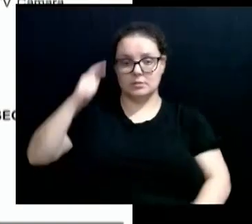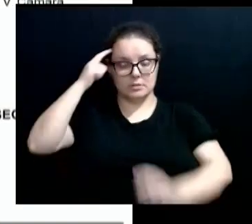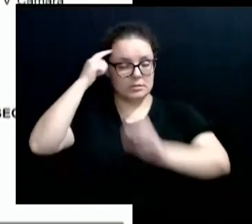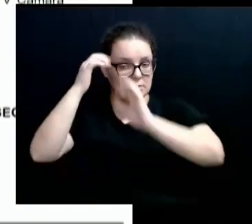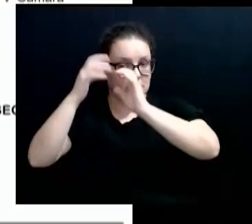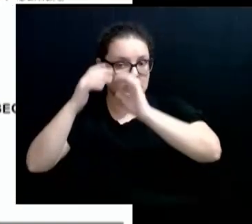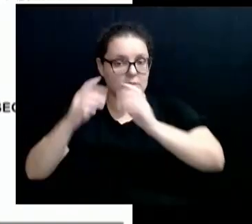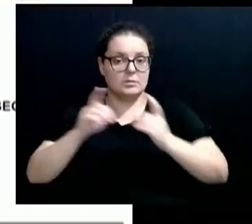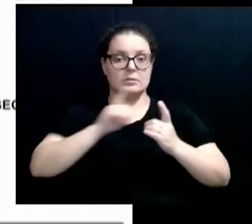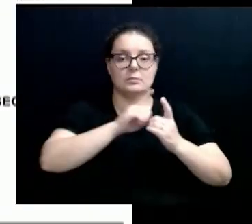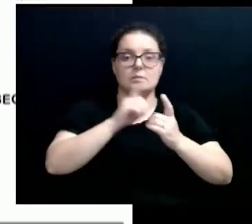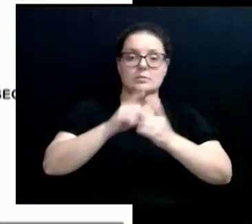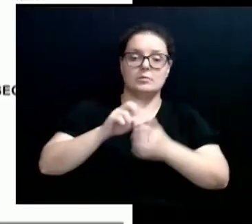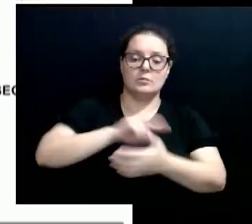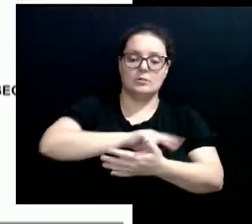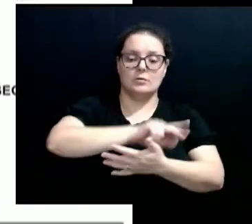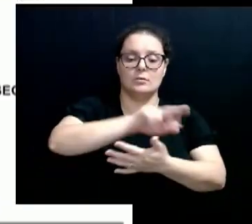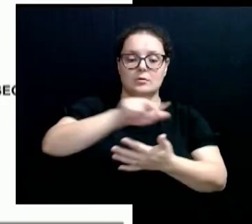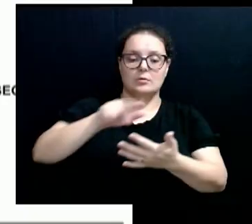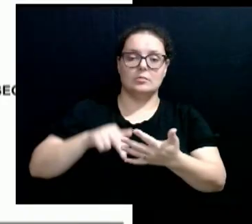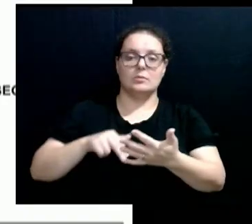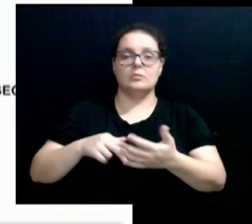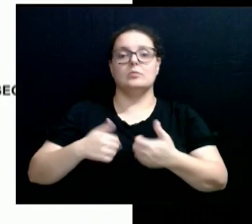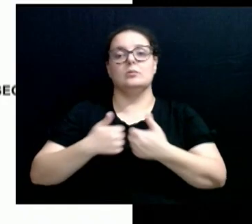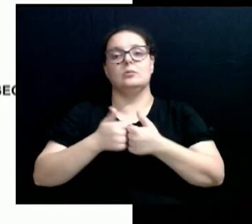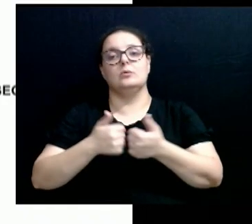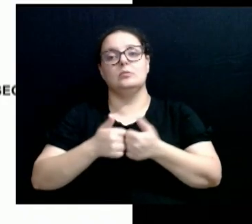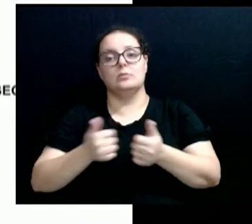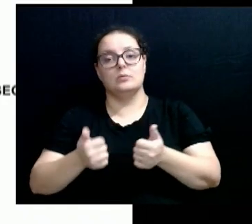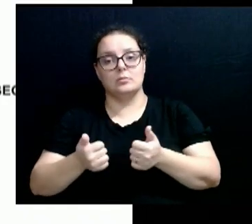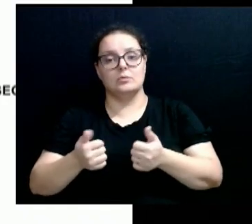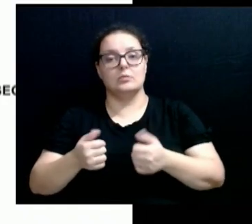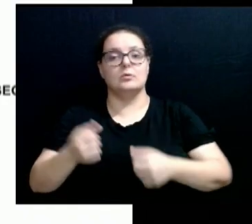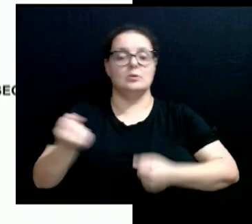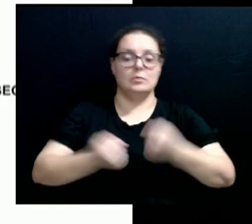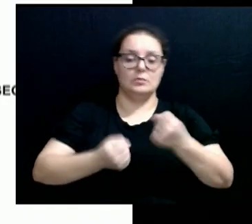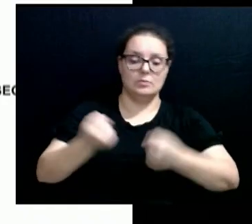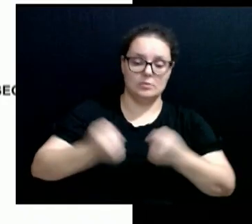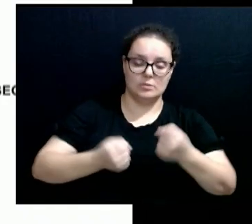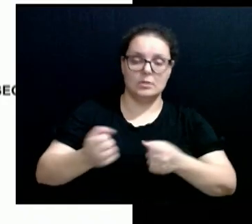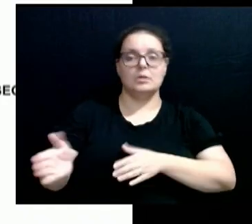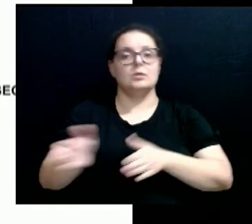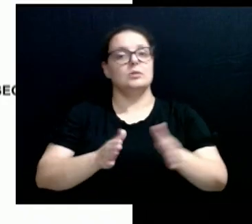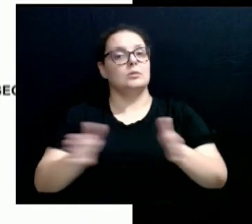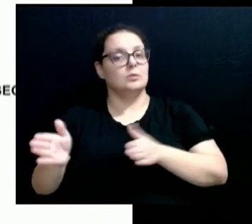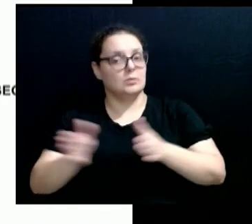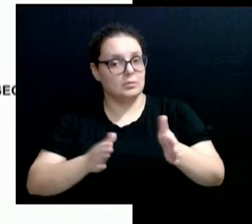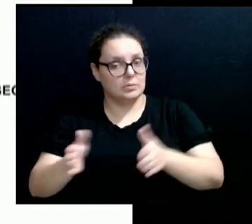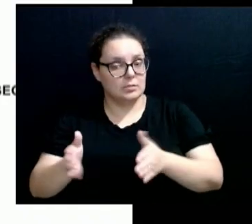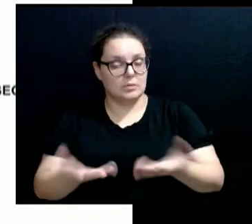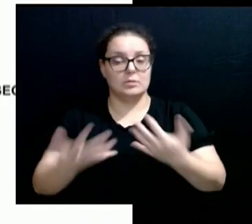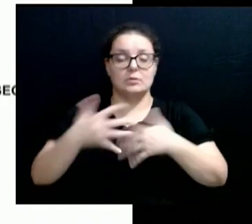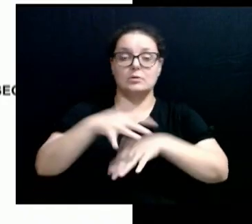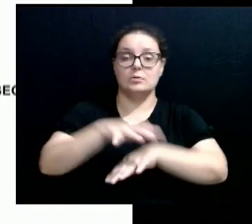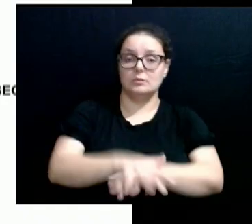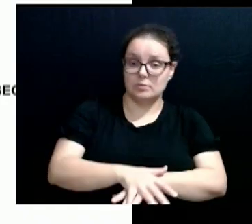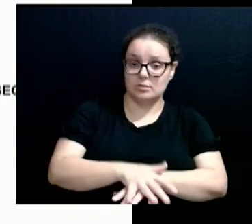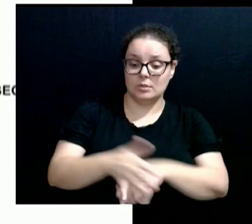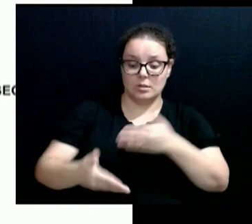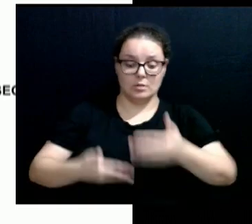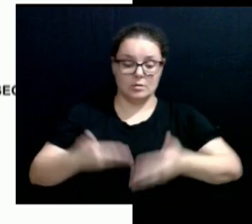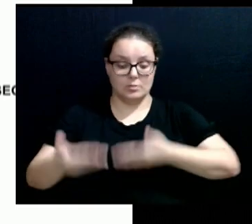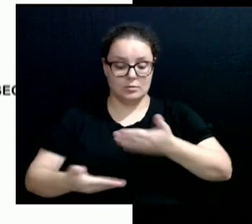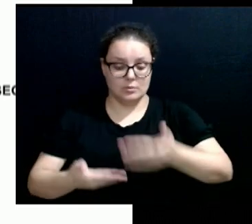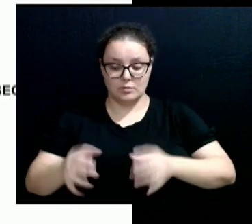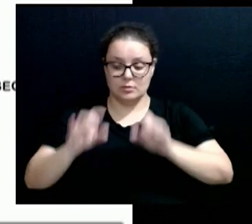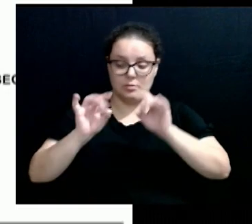entre outros, os veículos vinculados ao Programa de Acessibilidade Inclusiva, ao Serviço Especial